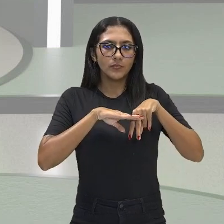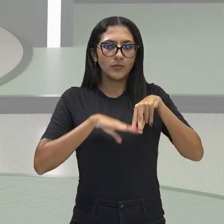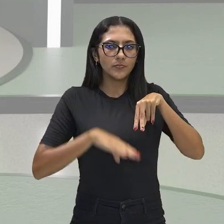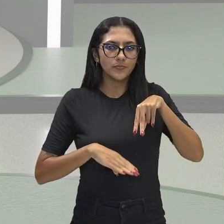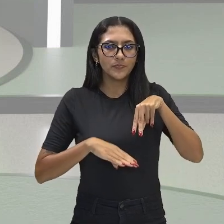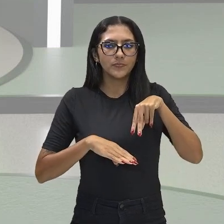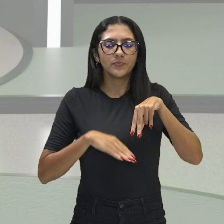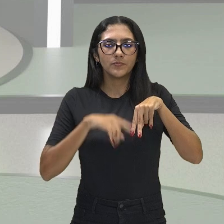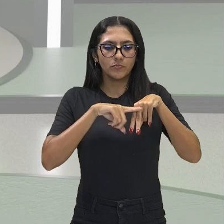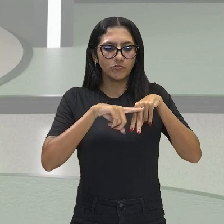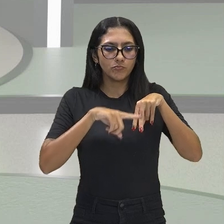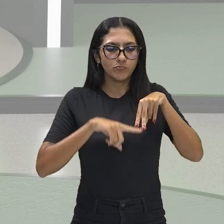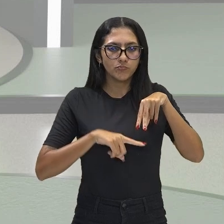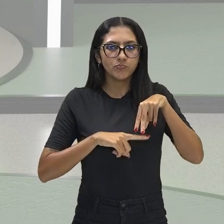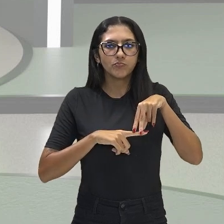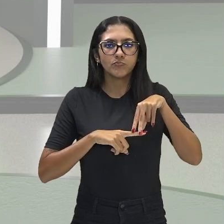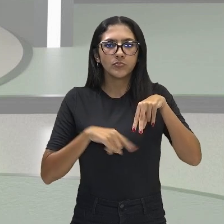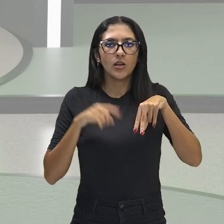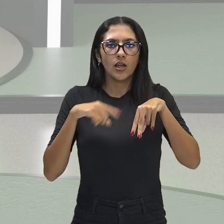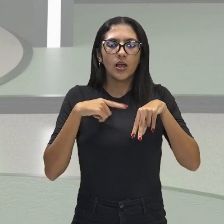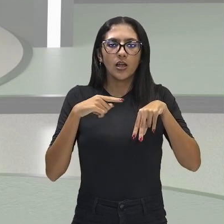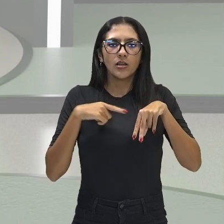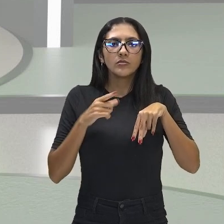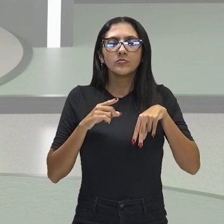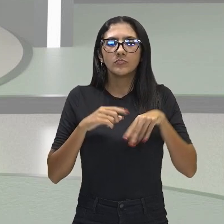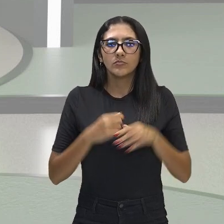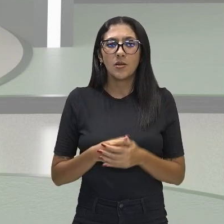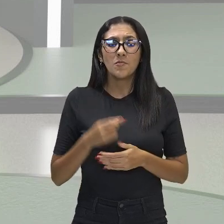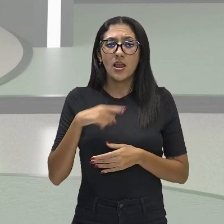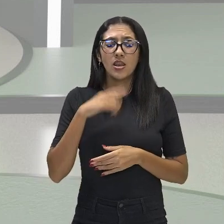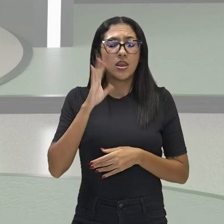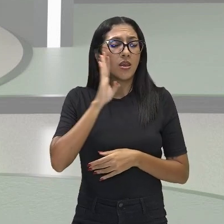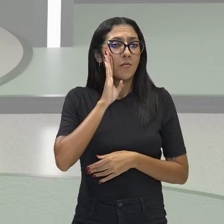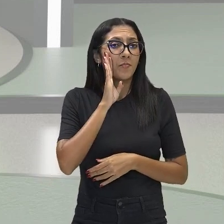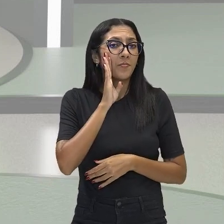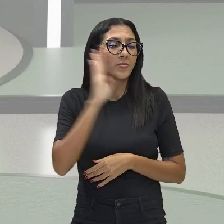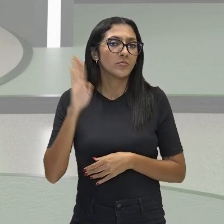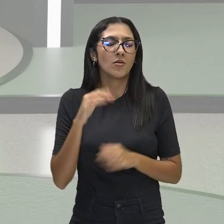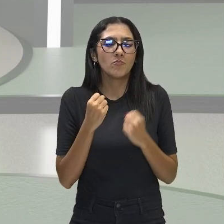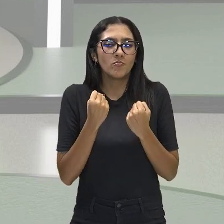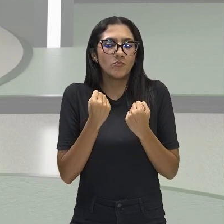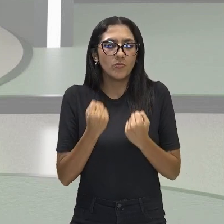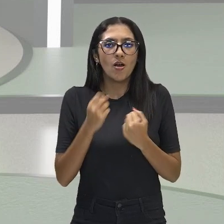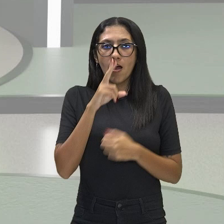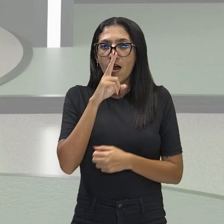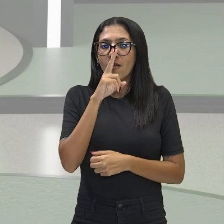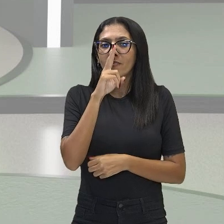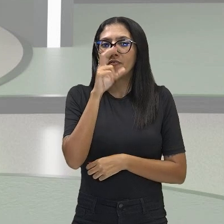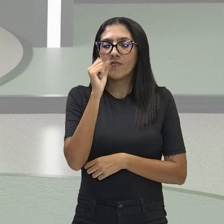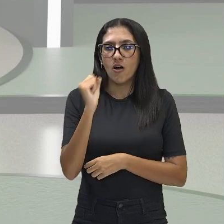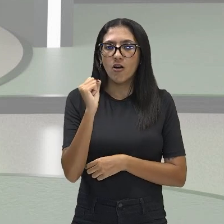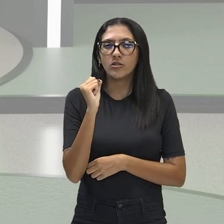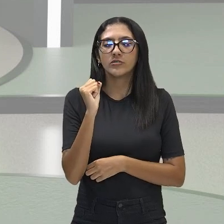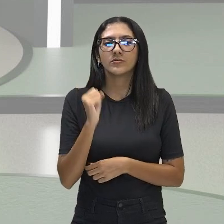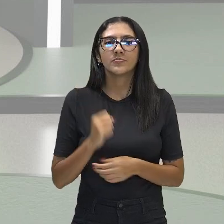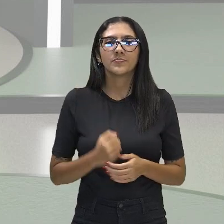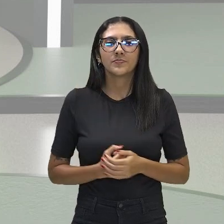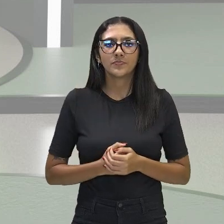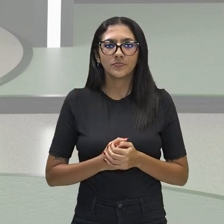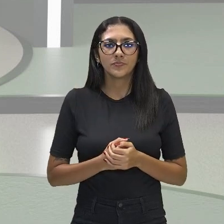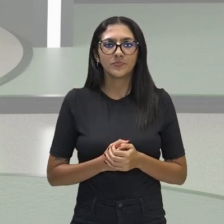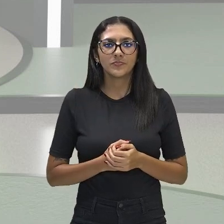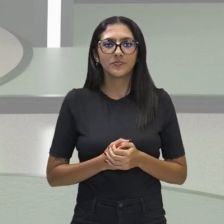inferiores são os mais fortes do nosso corpo, porque graças a esses músculos